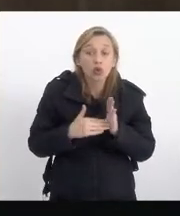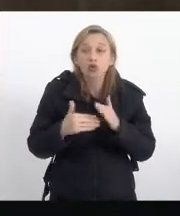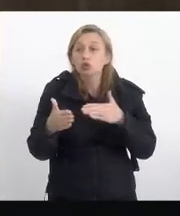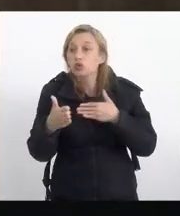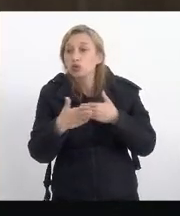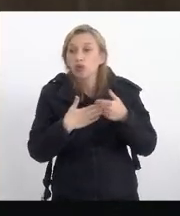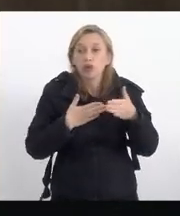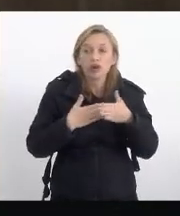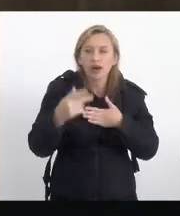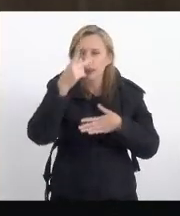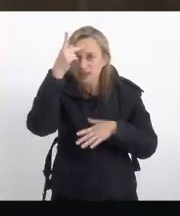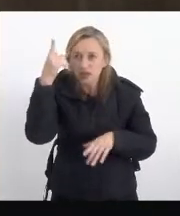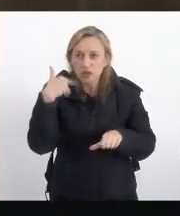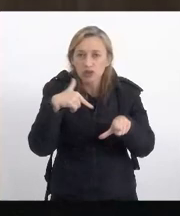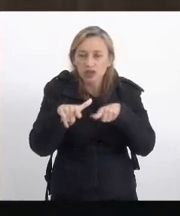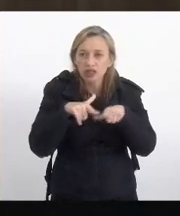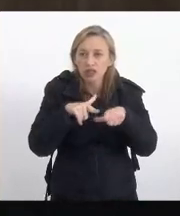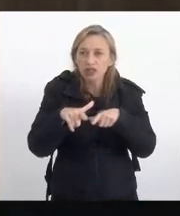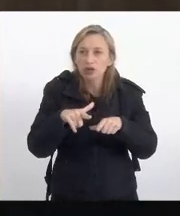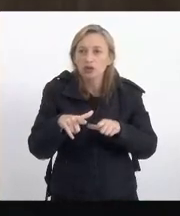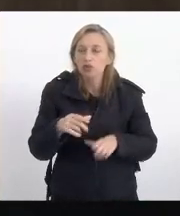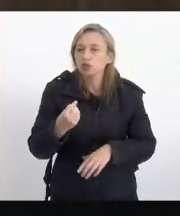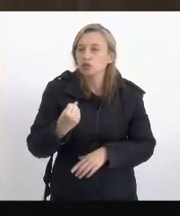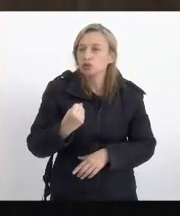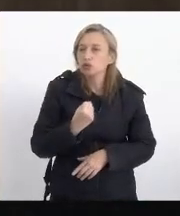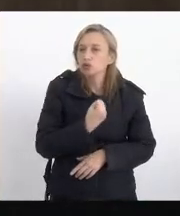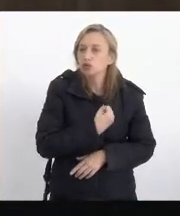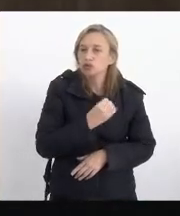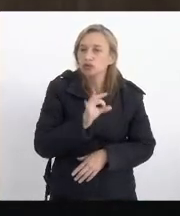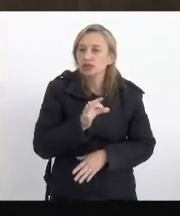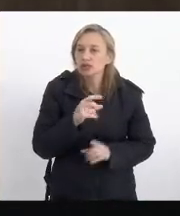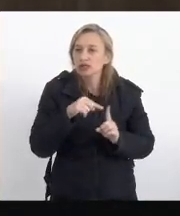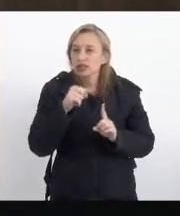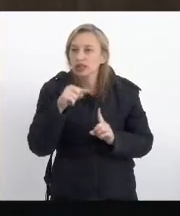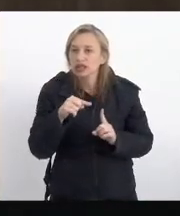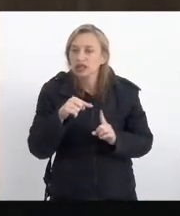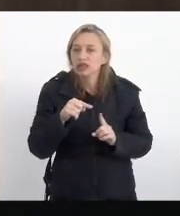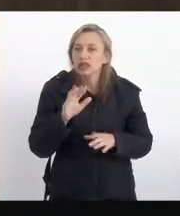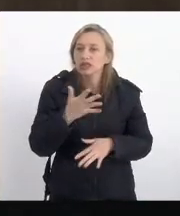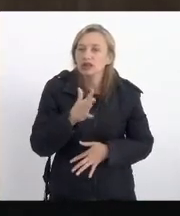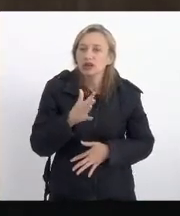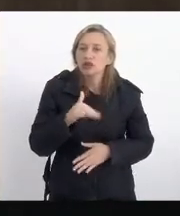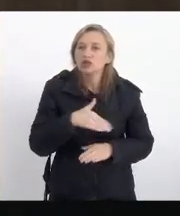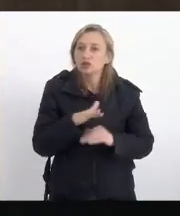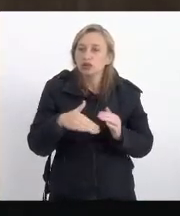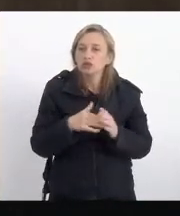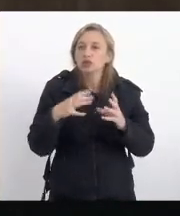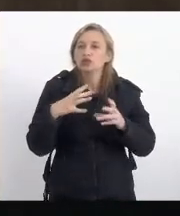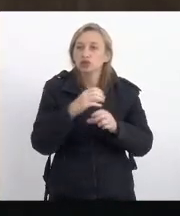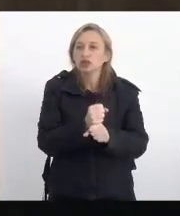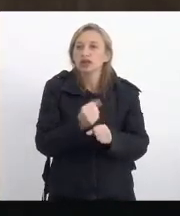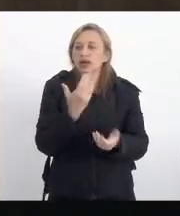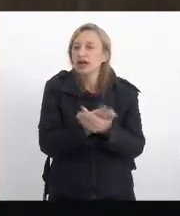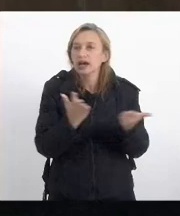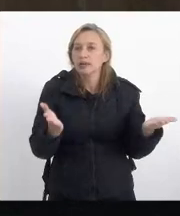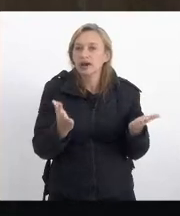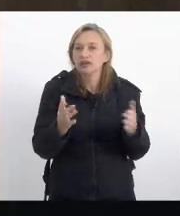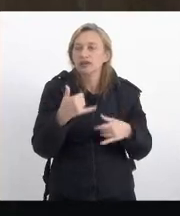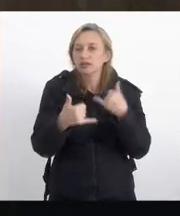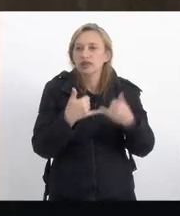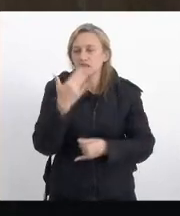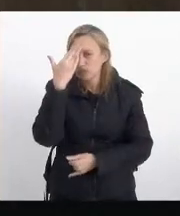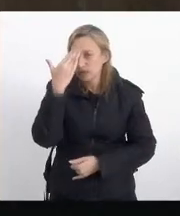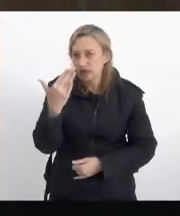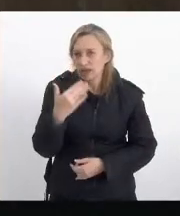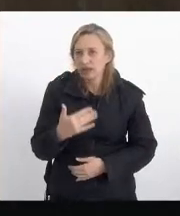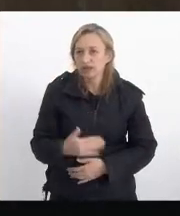qualquer trabalhador. O índice é, aproximadamente concluir, deveria ser isso. Todos os cálculos acabar com essa brincadeira. Muito